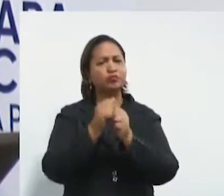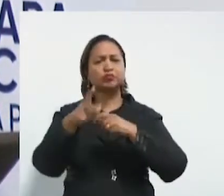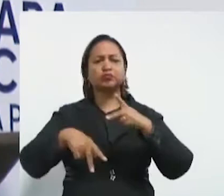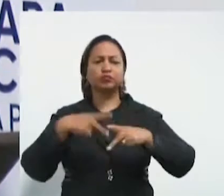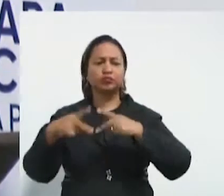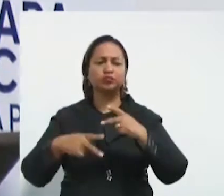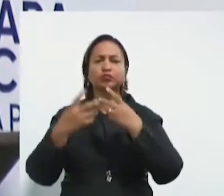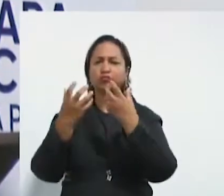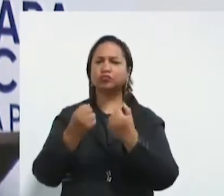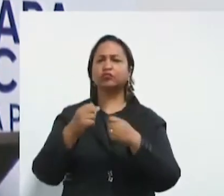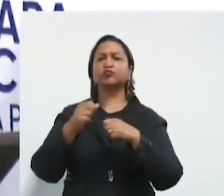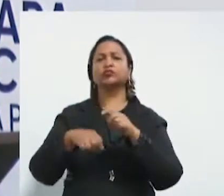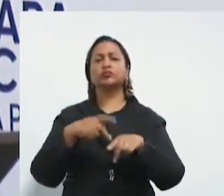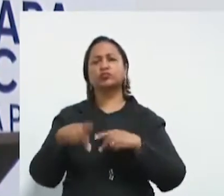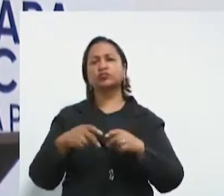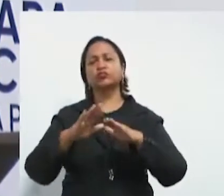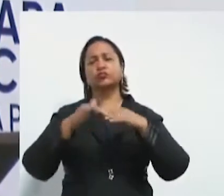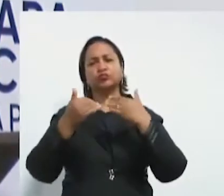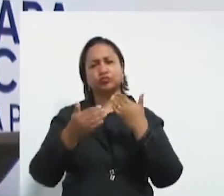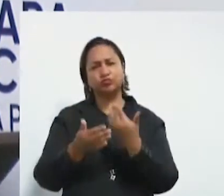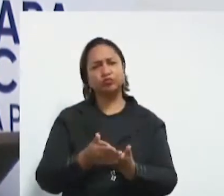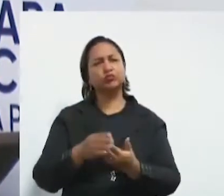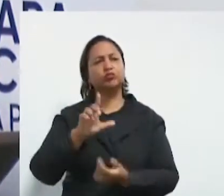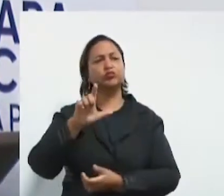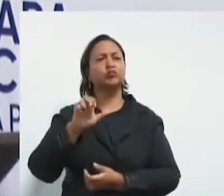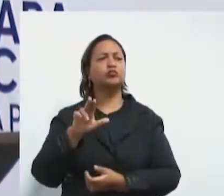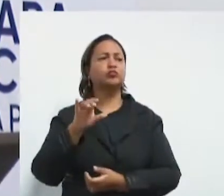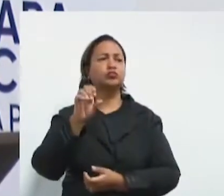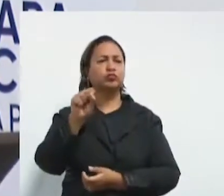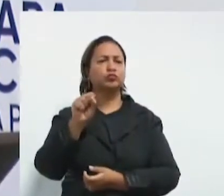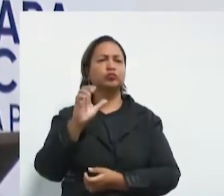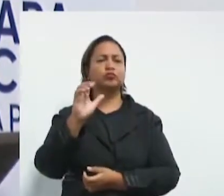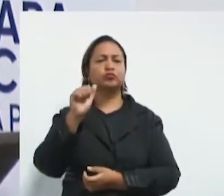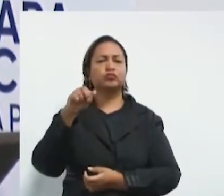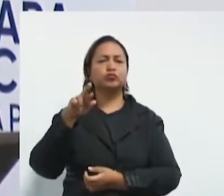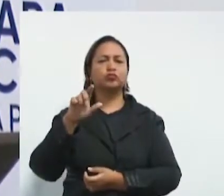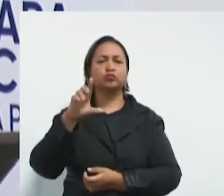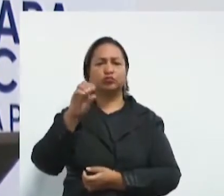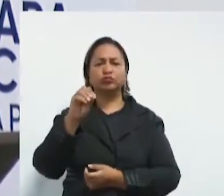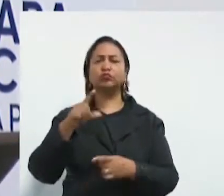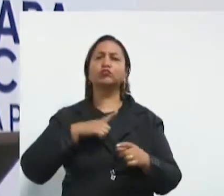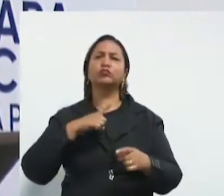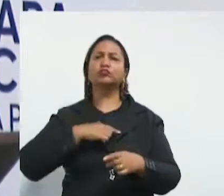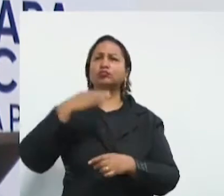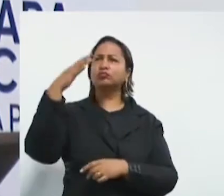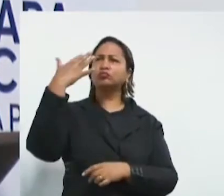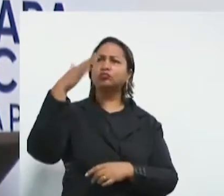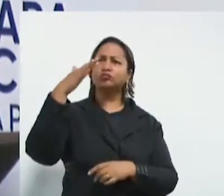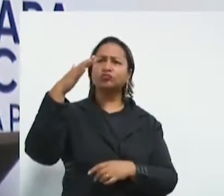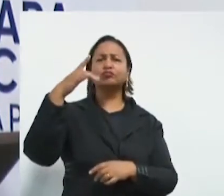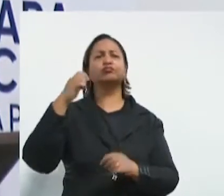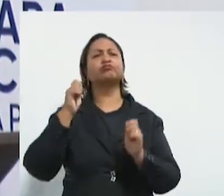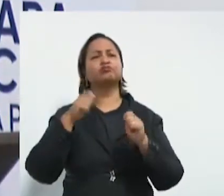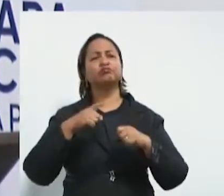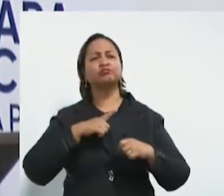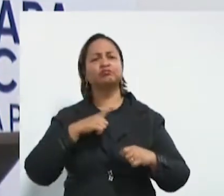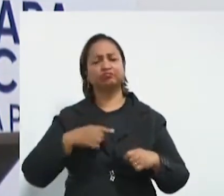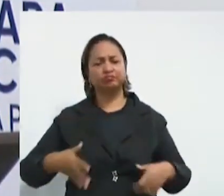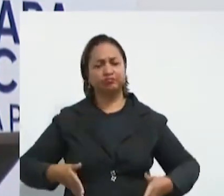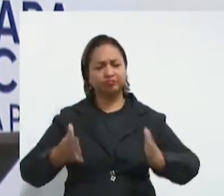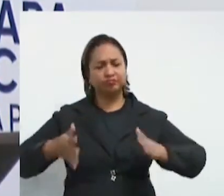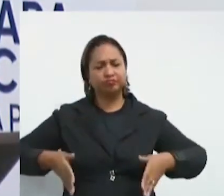a escola luiz carlos binotto acondicionado escola com a acessibilidade do